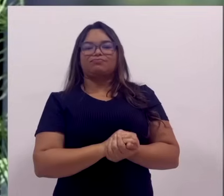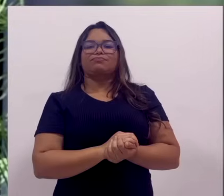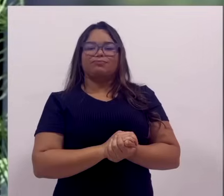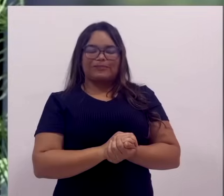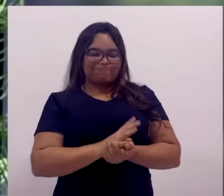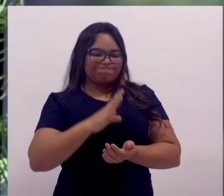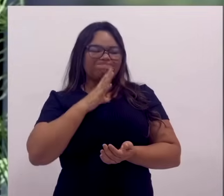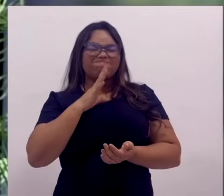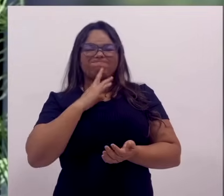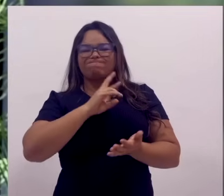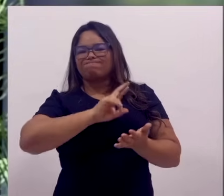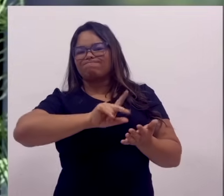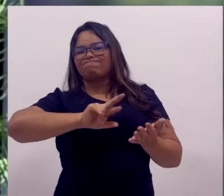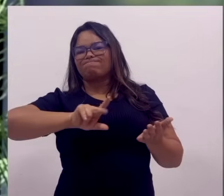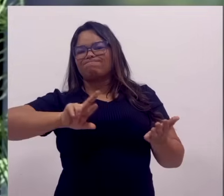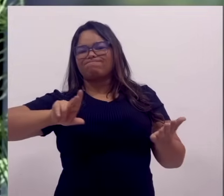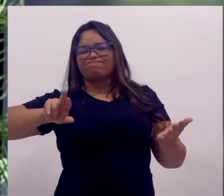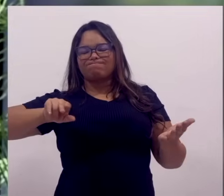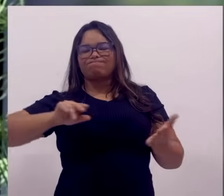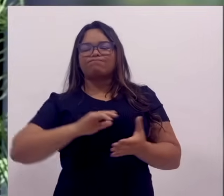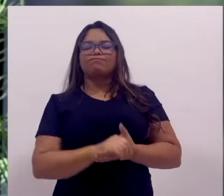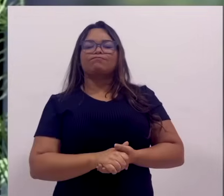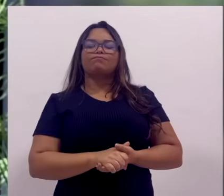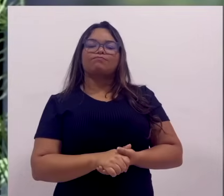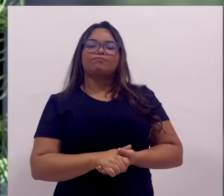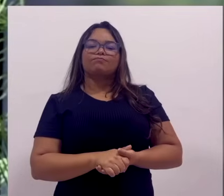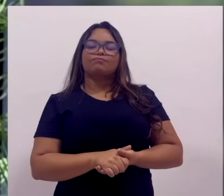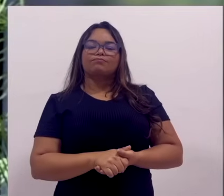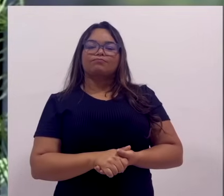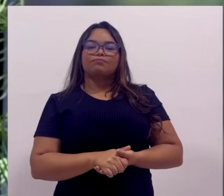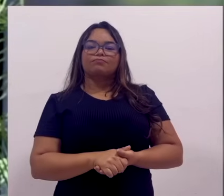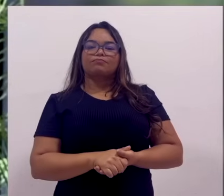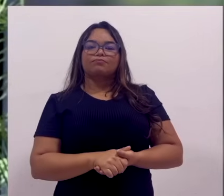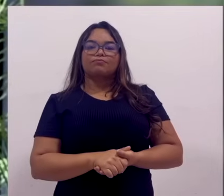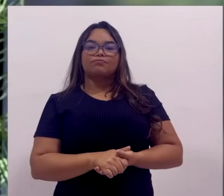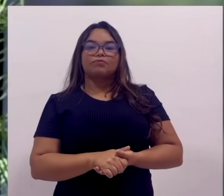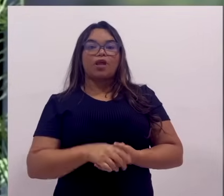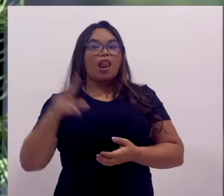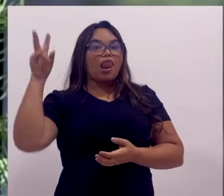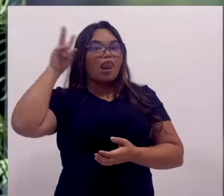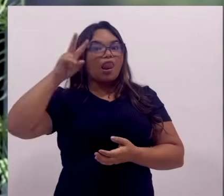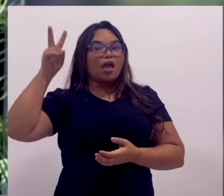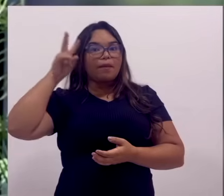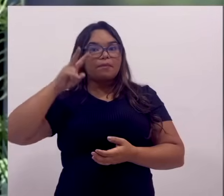Sim, eles têm o conhecimento bíblico. Eles têm o conhecimento bíblico.